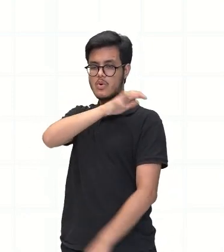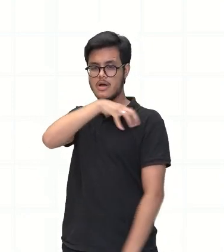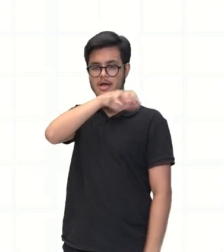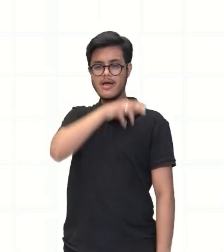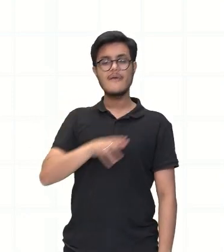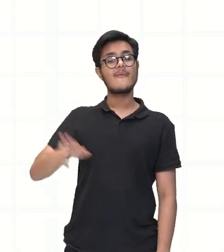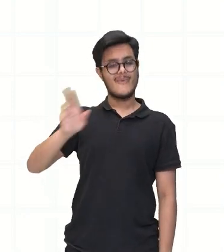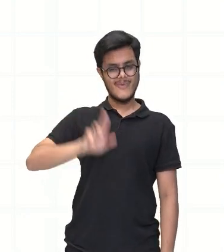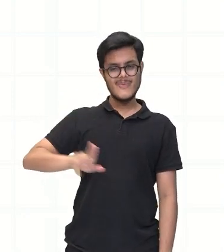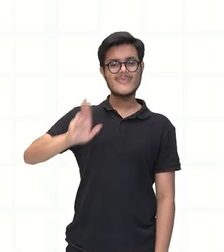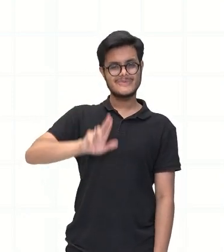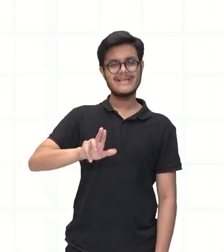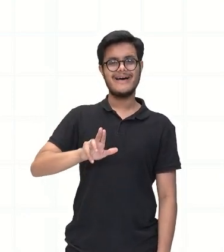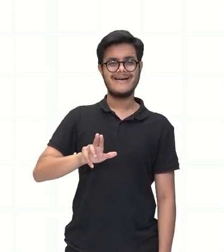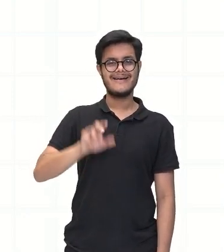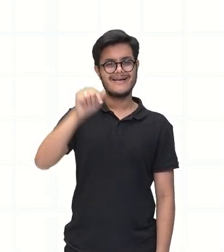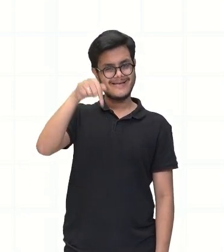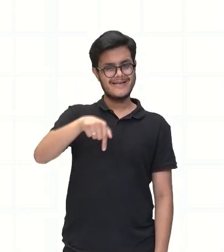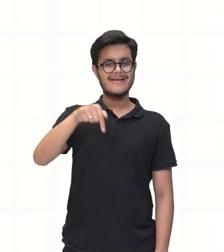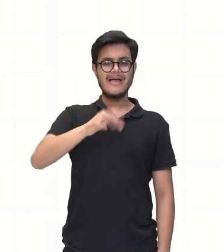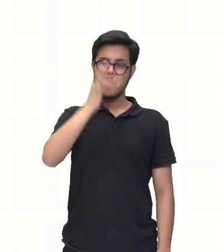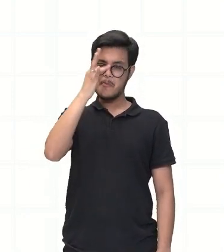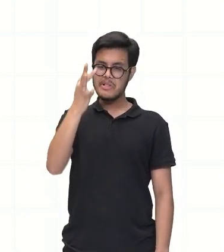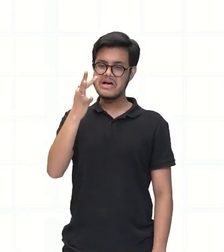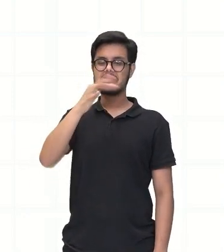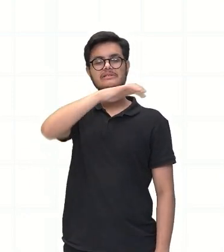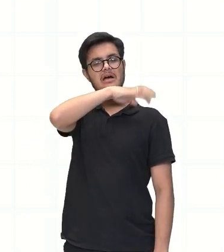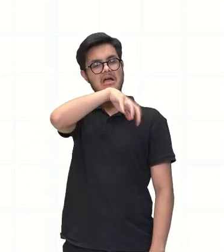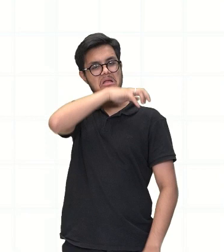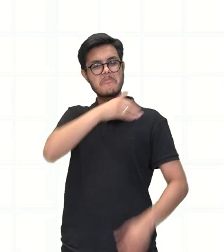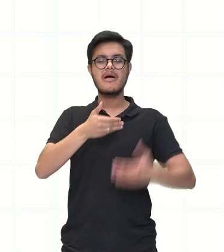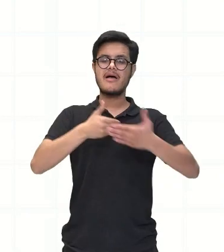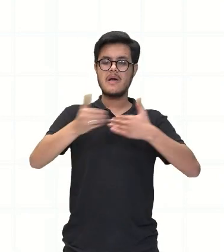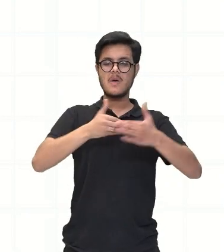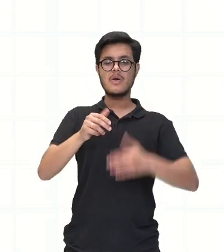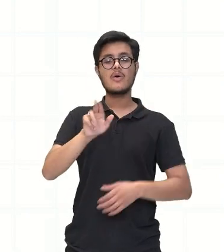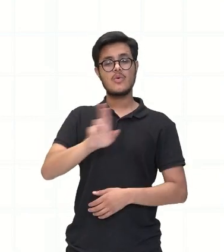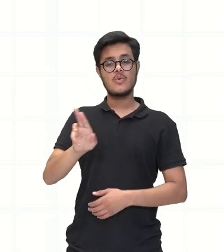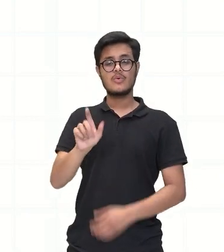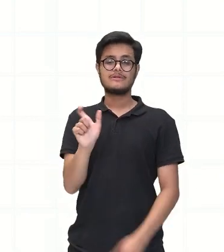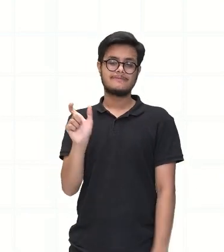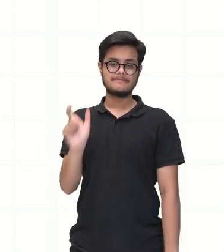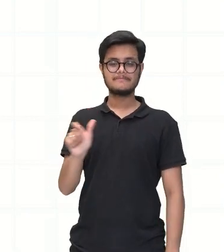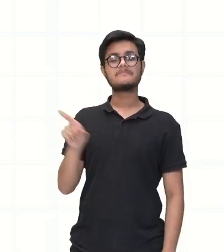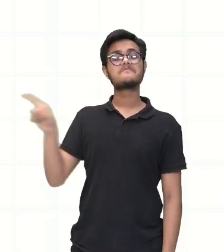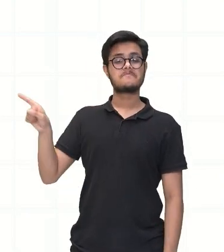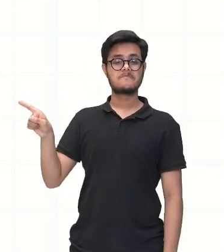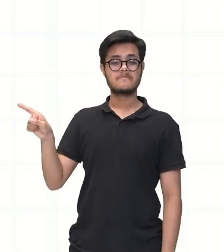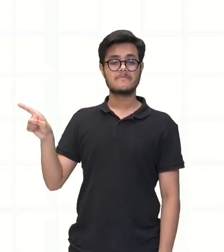nomeiam espécies do mundo das plantas e do mundo dos animais. Então, palavras compostas